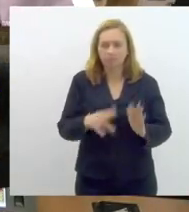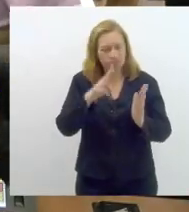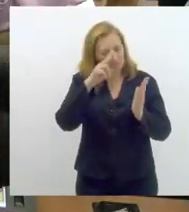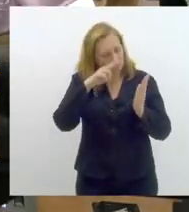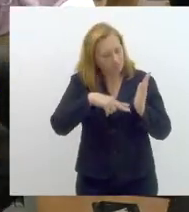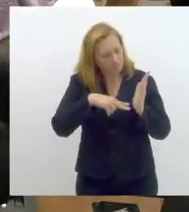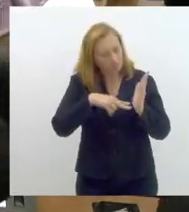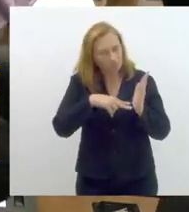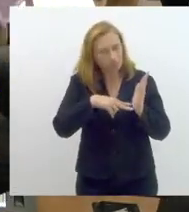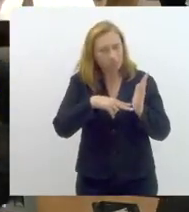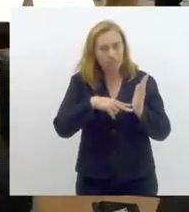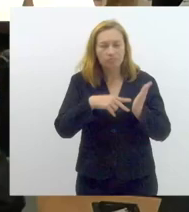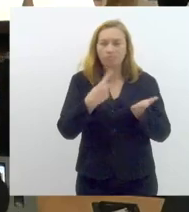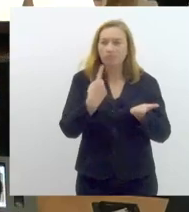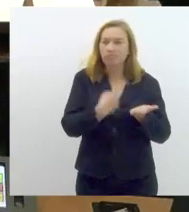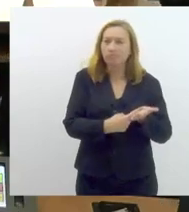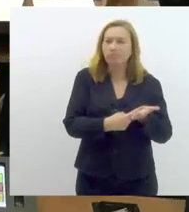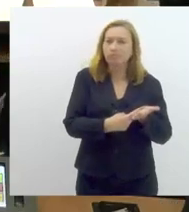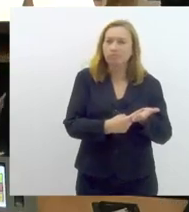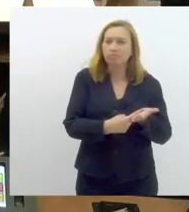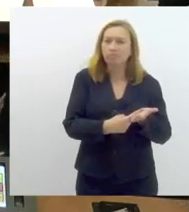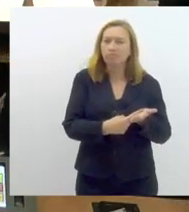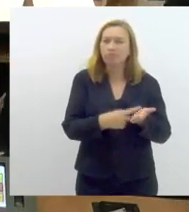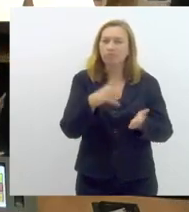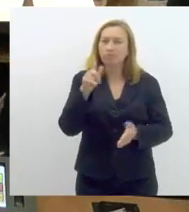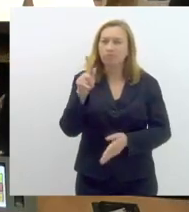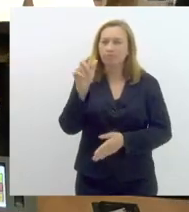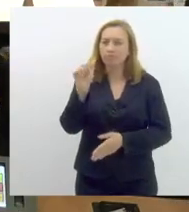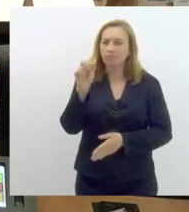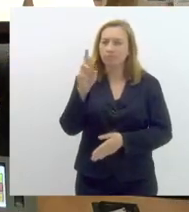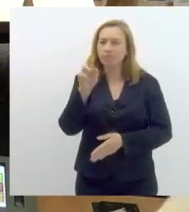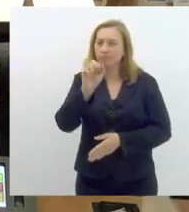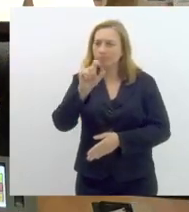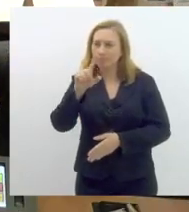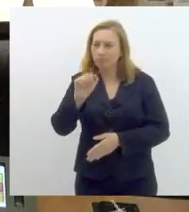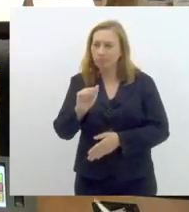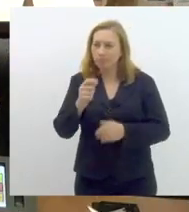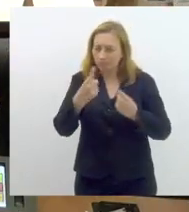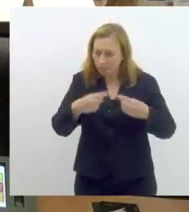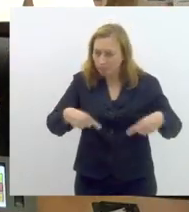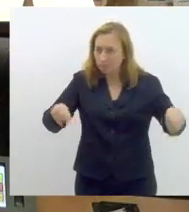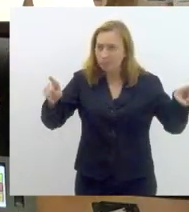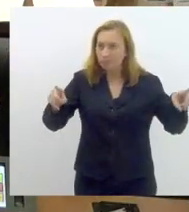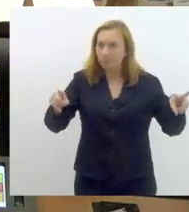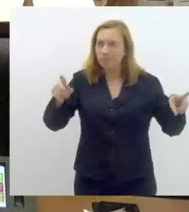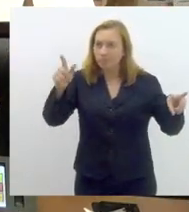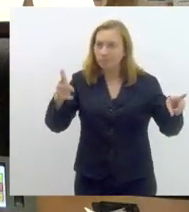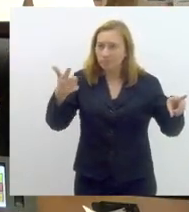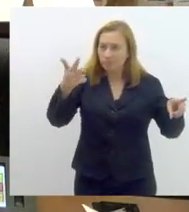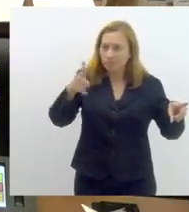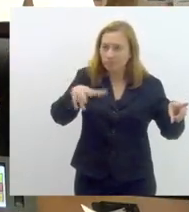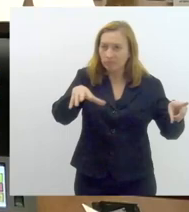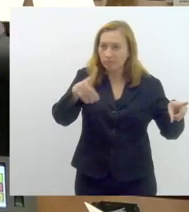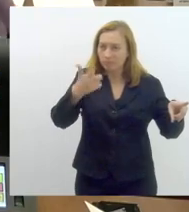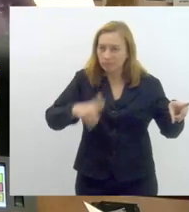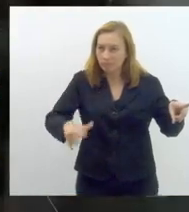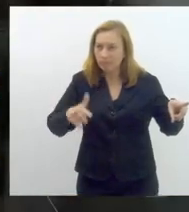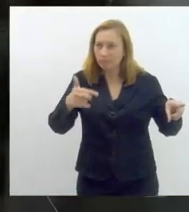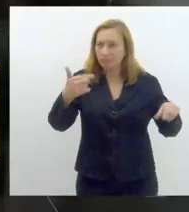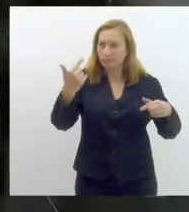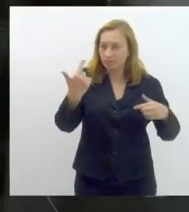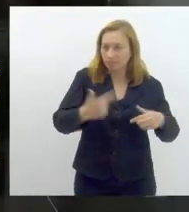da leitura do compromisso solene da Gabriela, eu irei fazer assim e vocês vão repetir assim